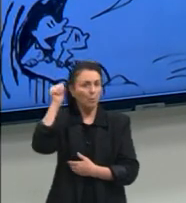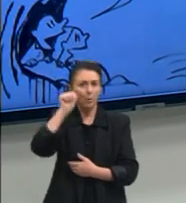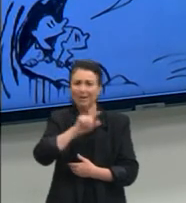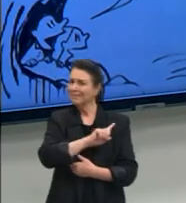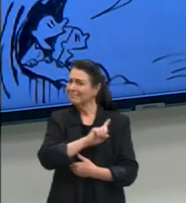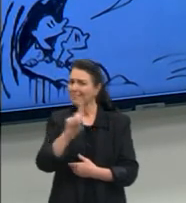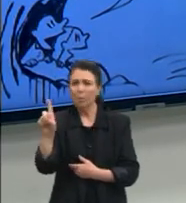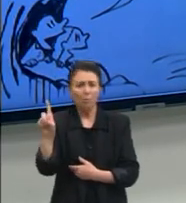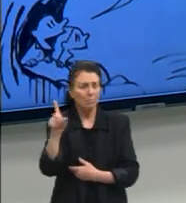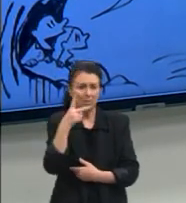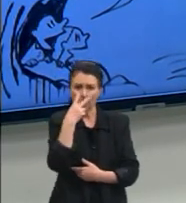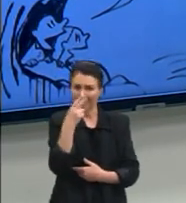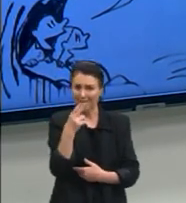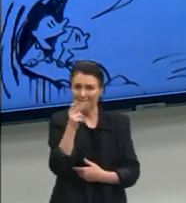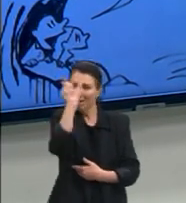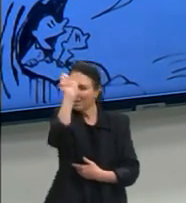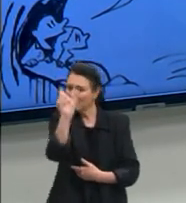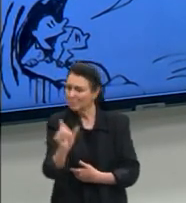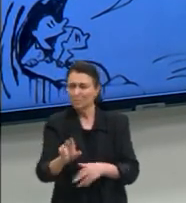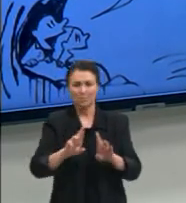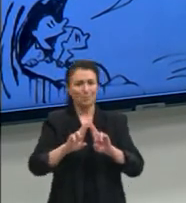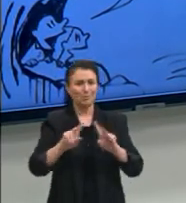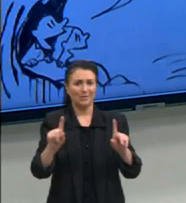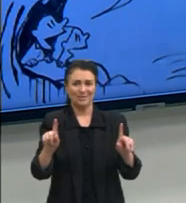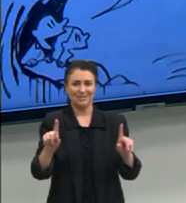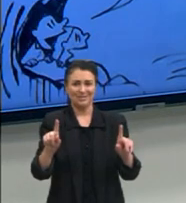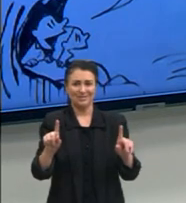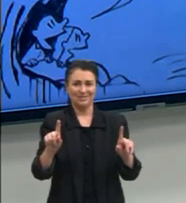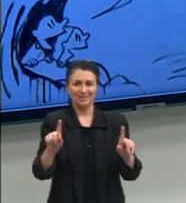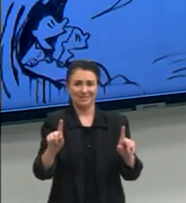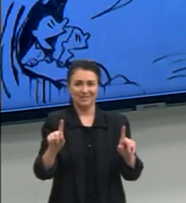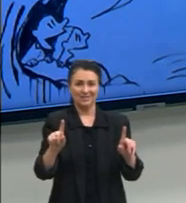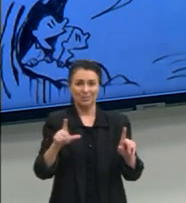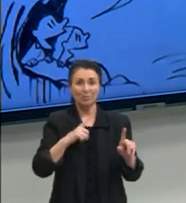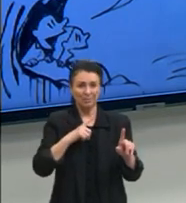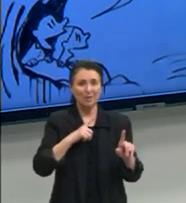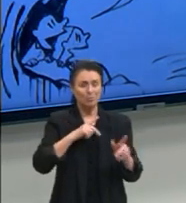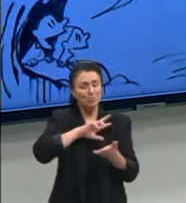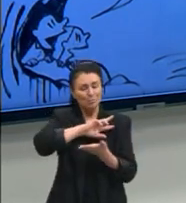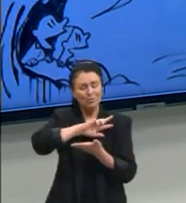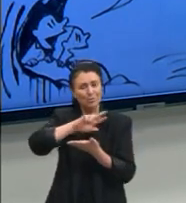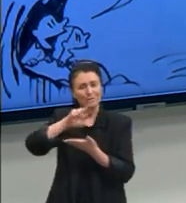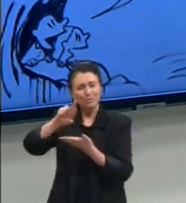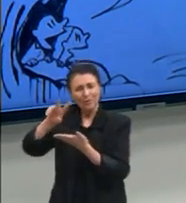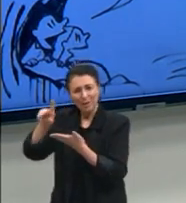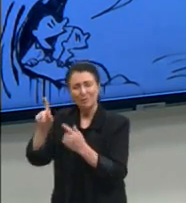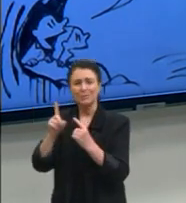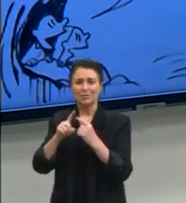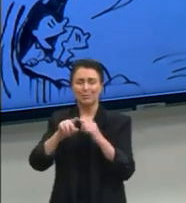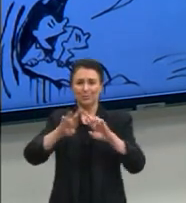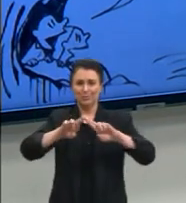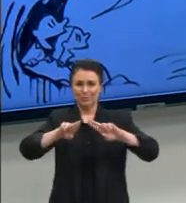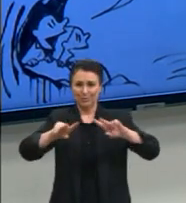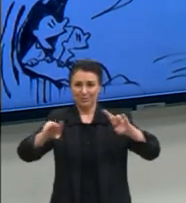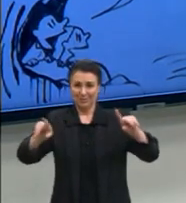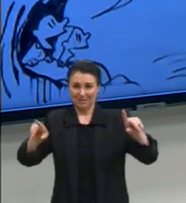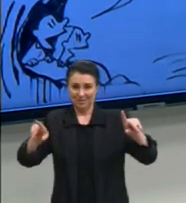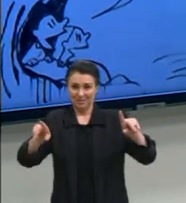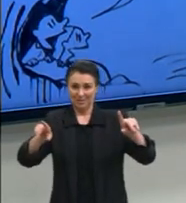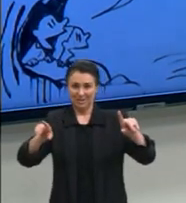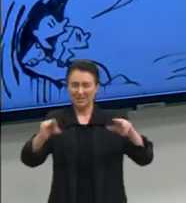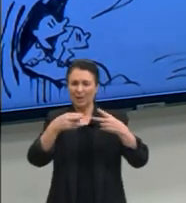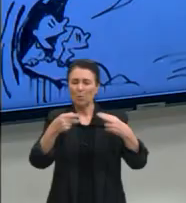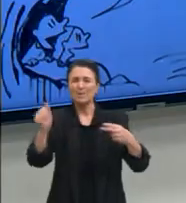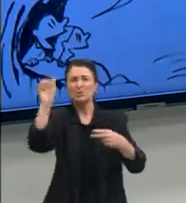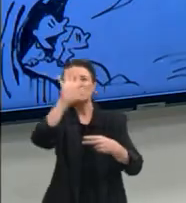iguais Vamos ver que as pessoas nós somos individualizados somos diferentes né enfim essa questão da